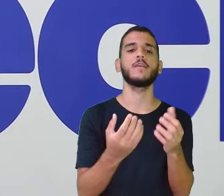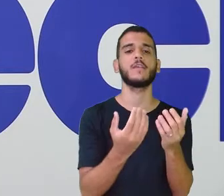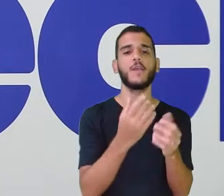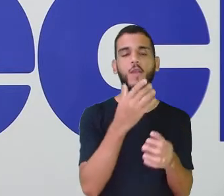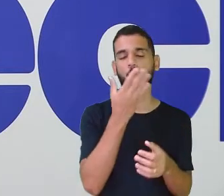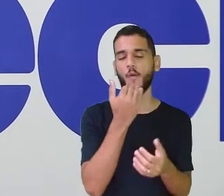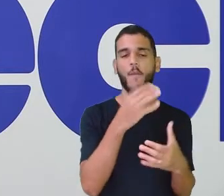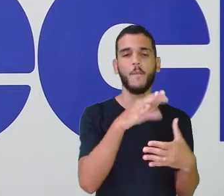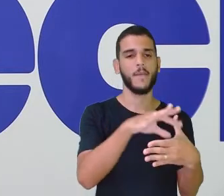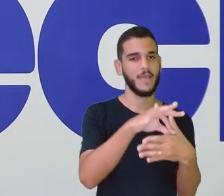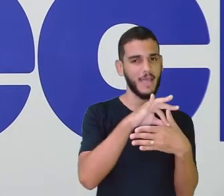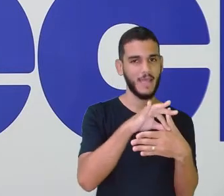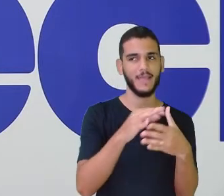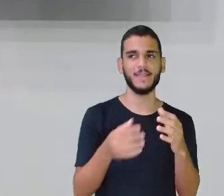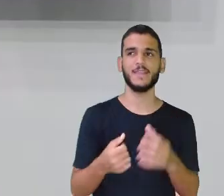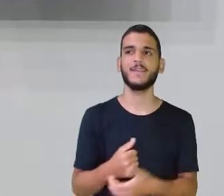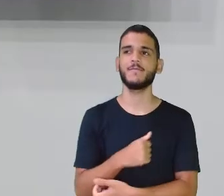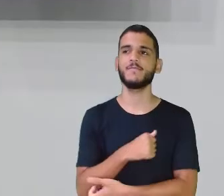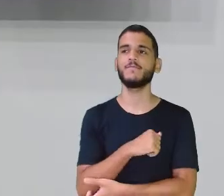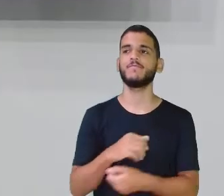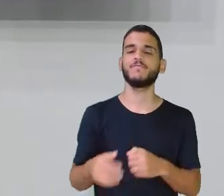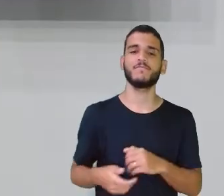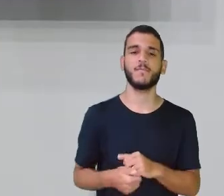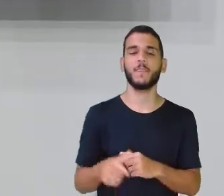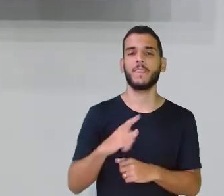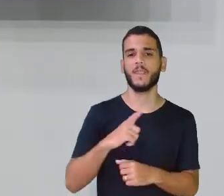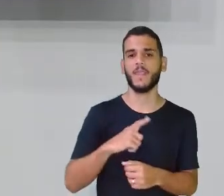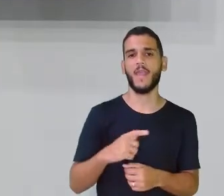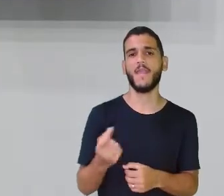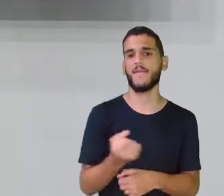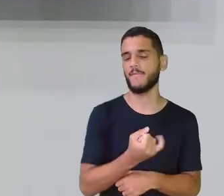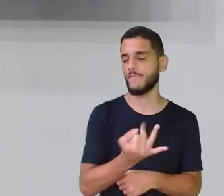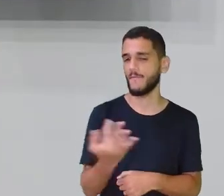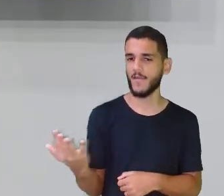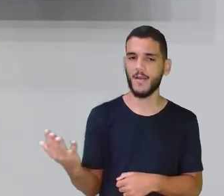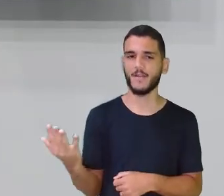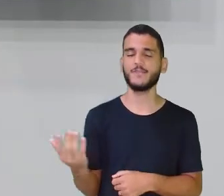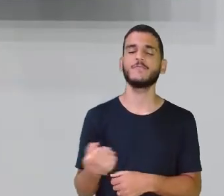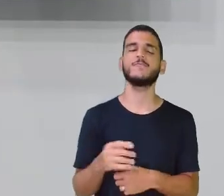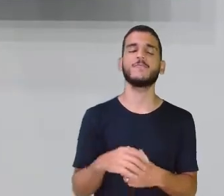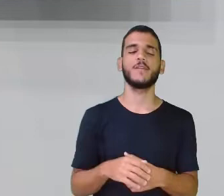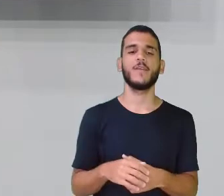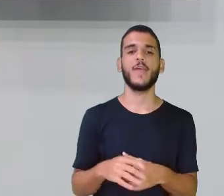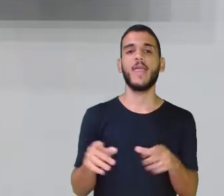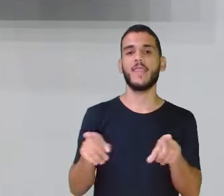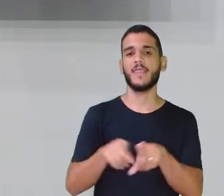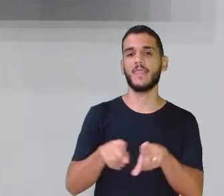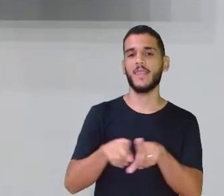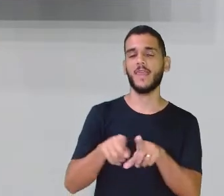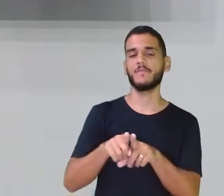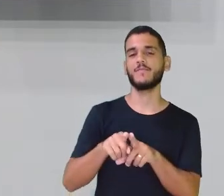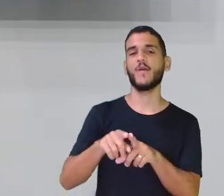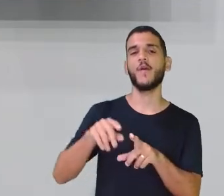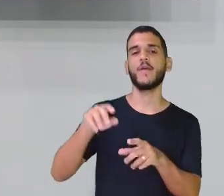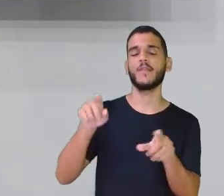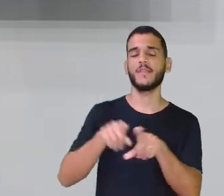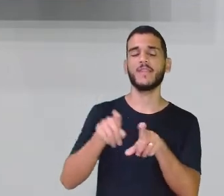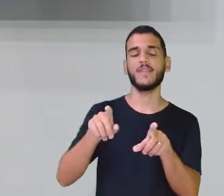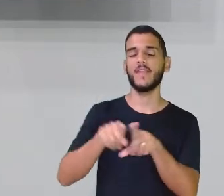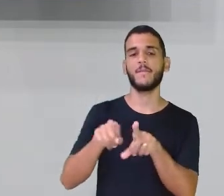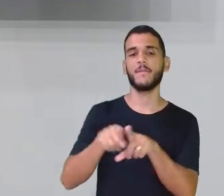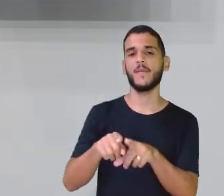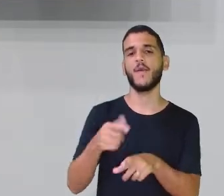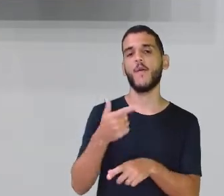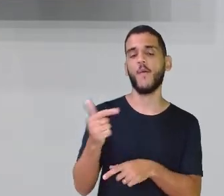onívoros. Isso mesmo, eu só não quis confundir a cabeça, mas a Ana já chegou lá. Os onívoros são os animais que se alimentam dos